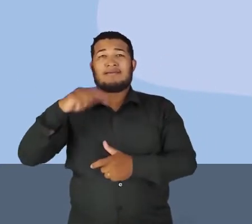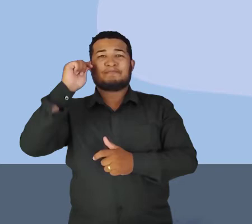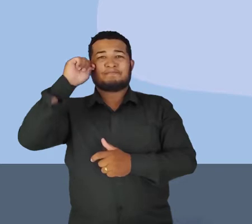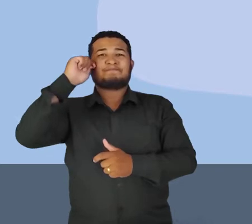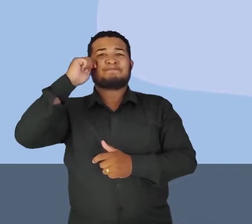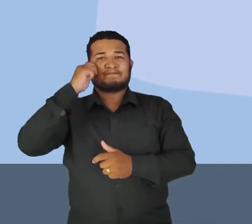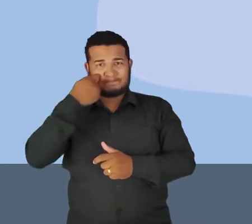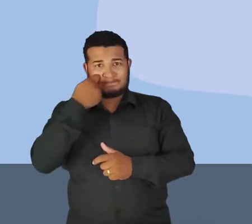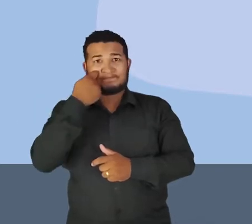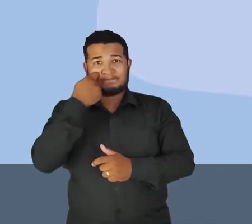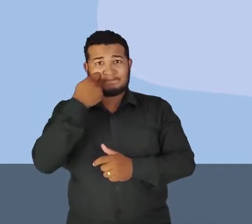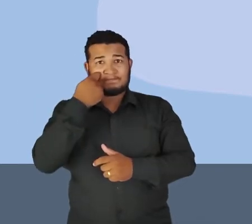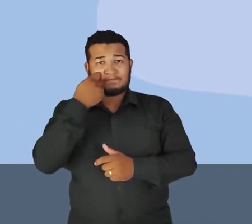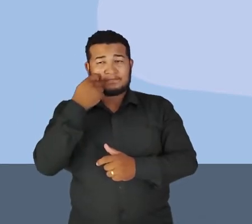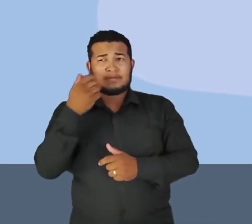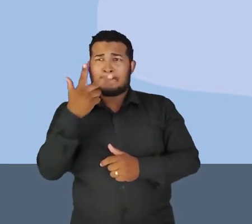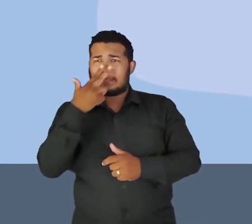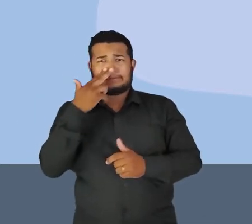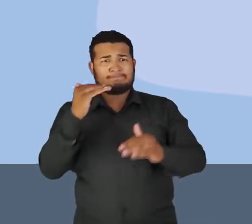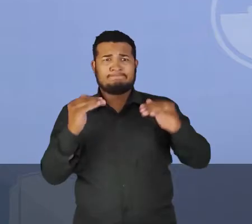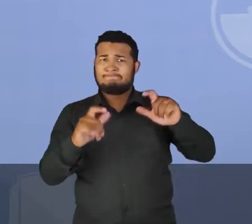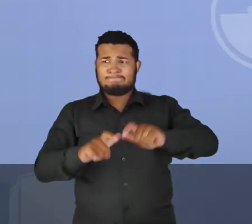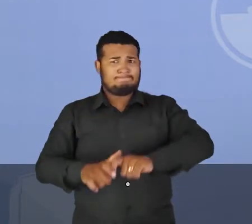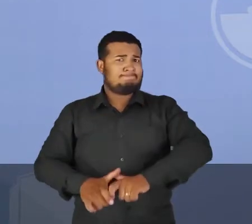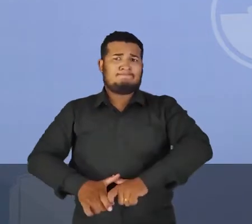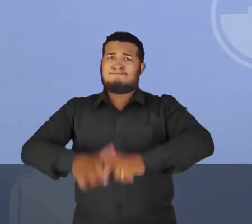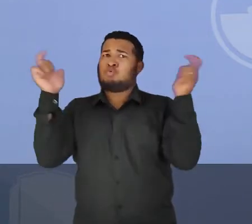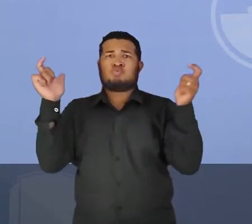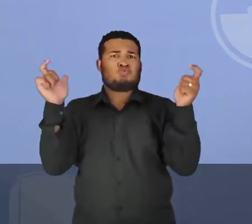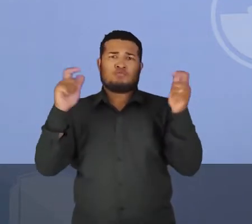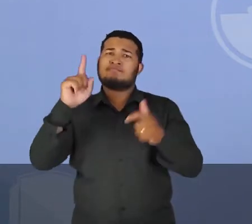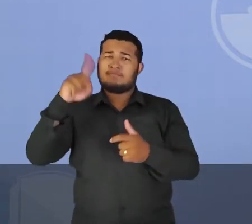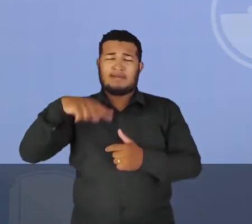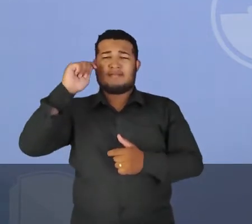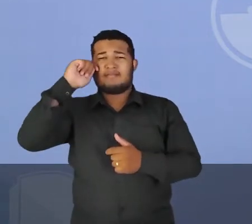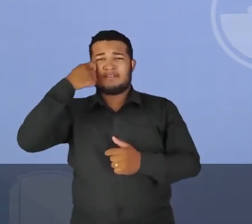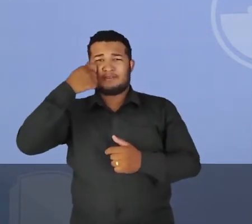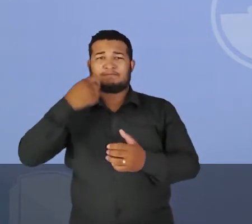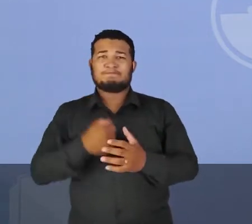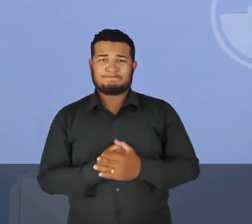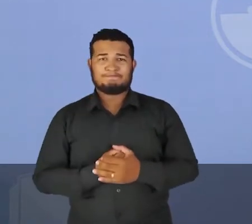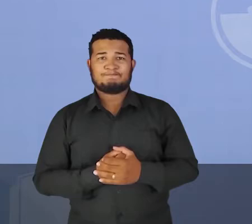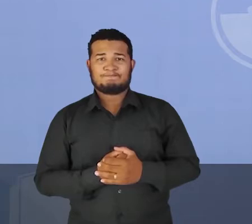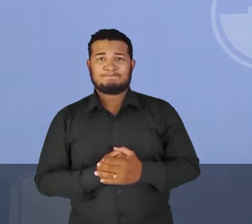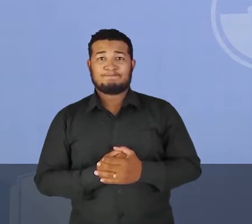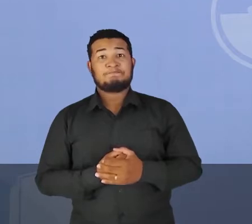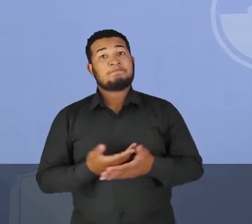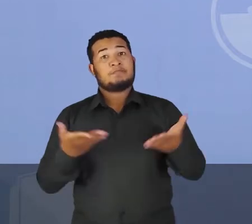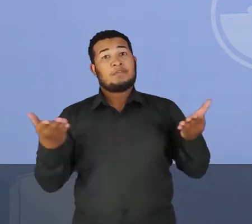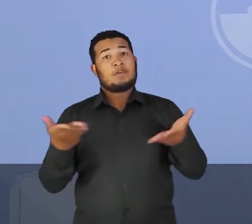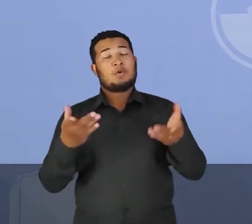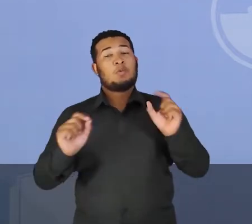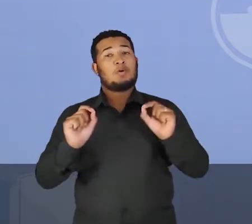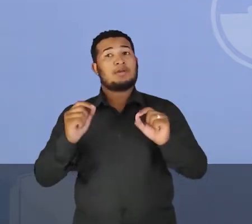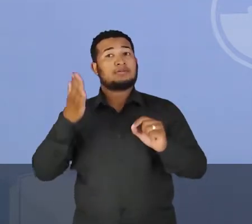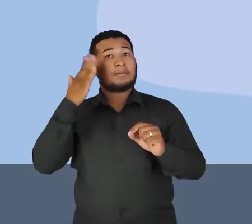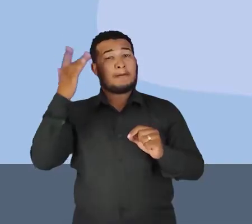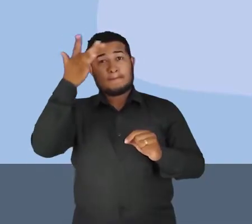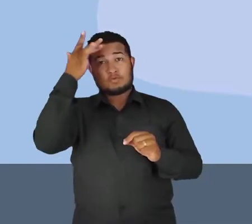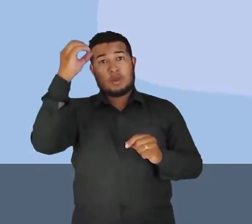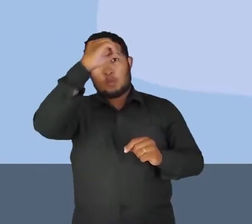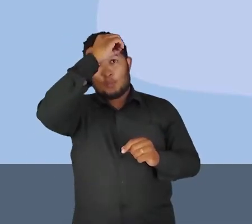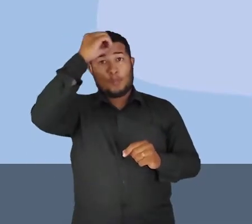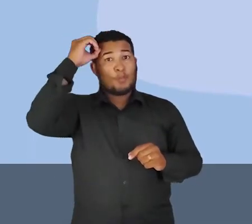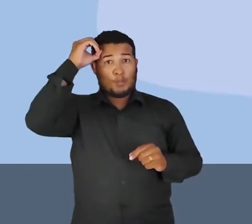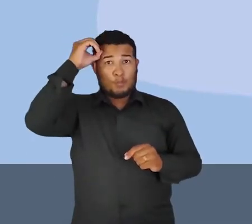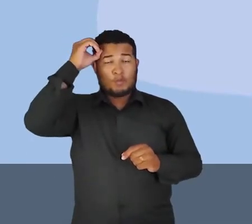Uma diferença muito grande, né? Muito grande. E agora a taxa de analfabetismo. Olha só,